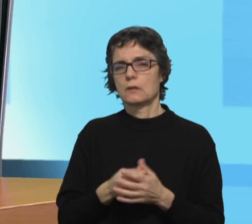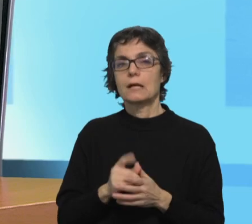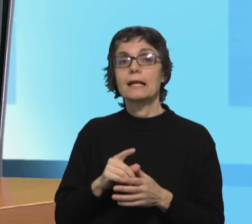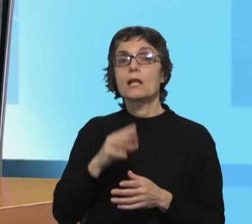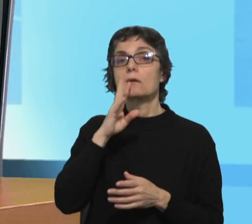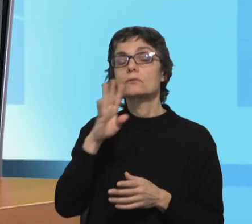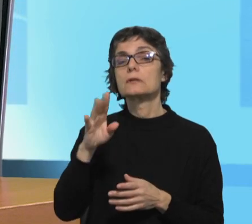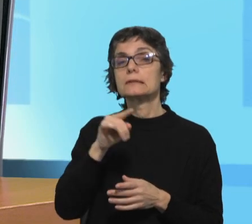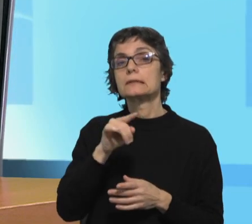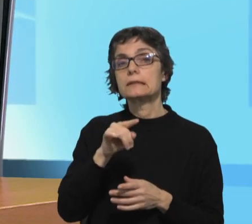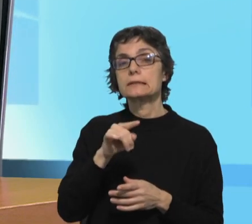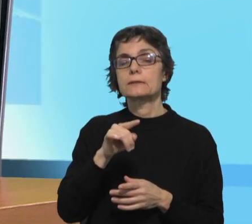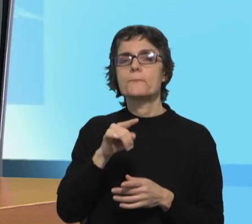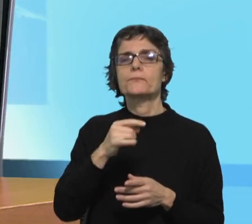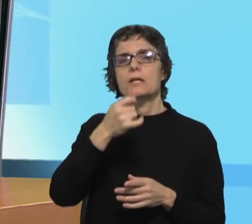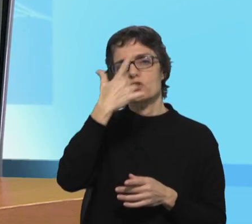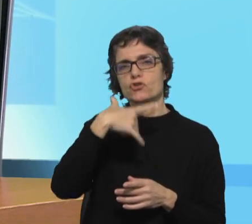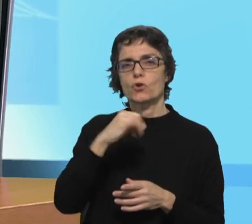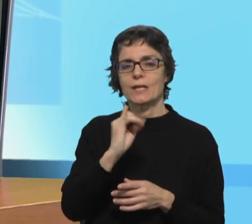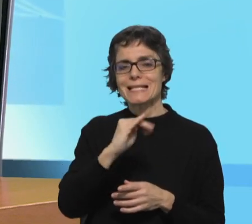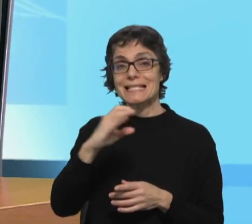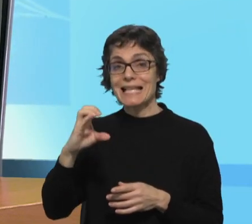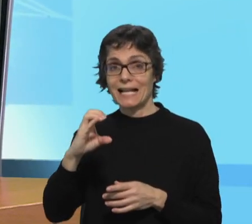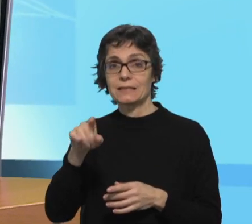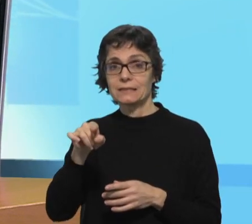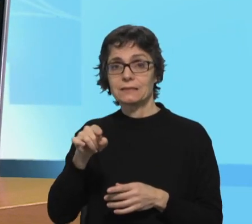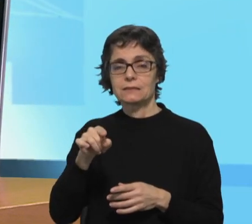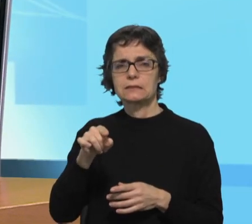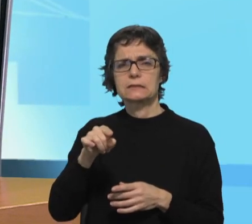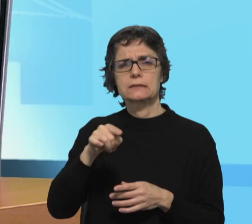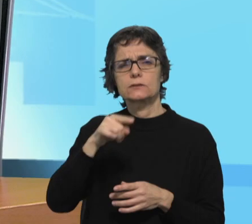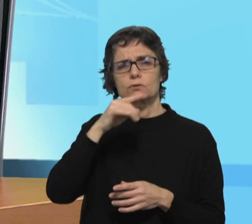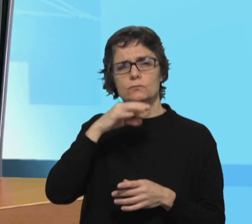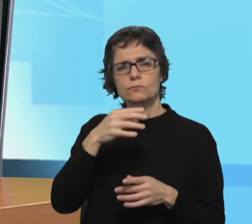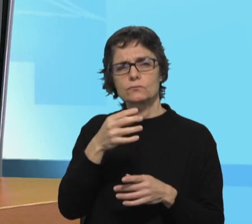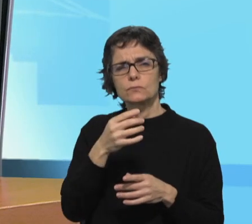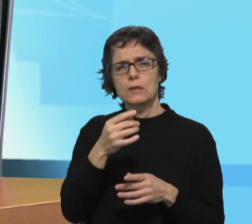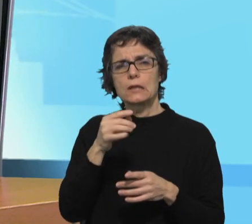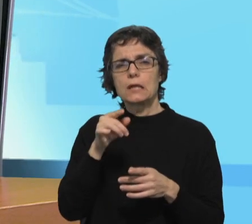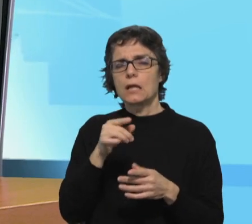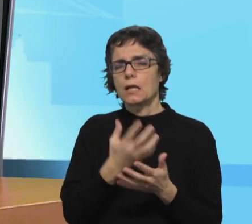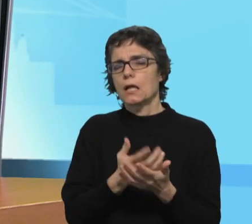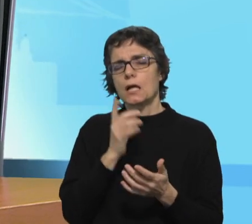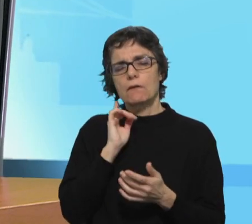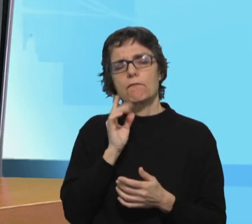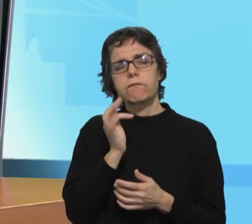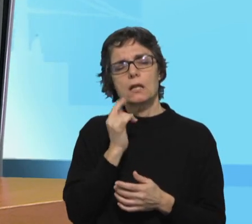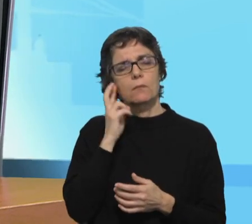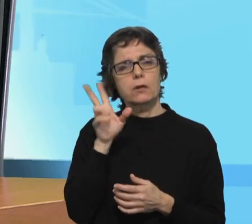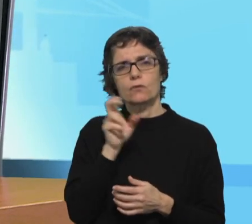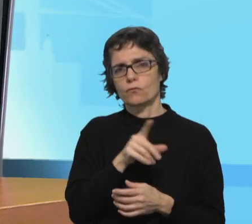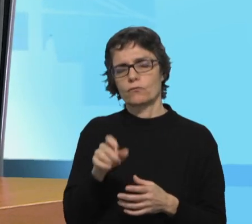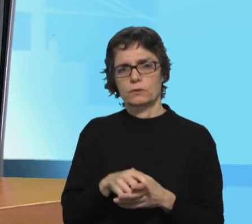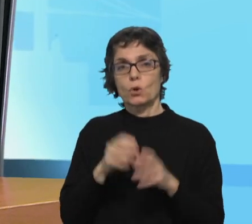The Story of Isaac, é uma balada sobre esta história, uma coisa maravilhosa. Quem puder, vá ouvir isso. Vai ao Dr.